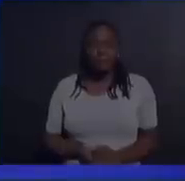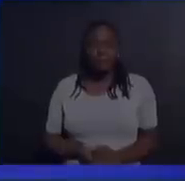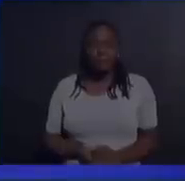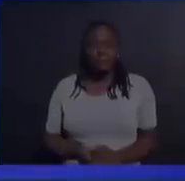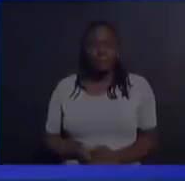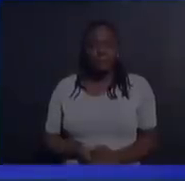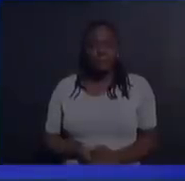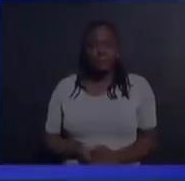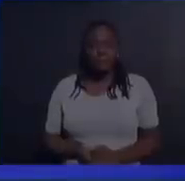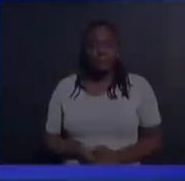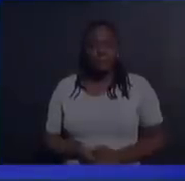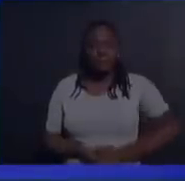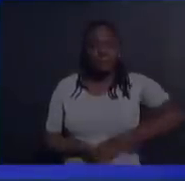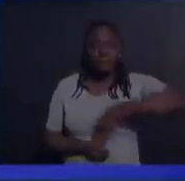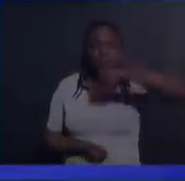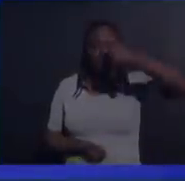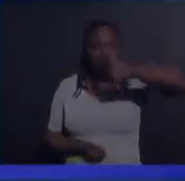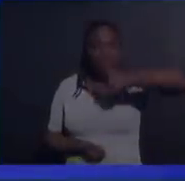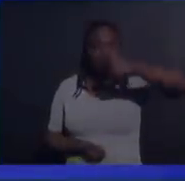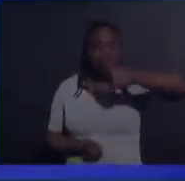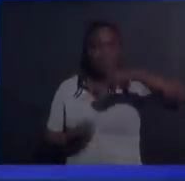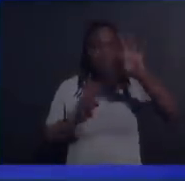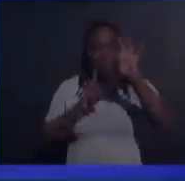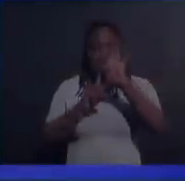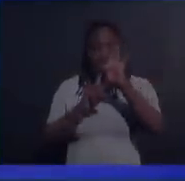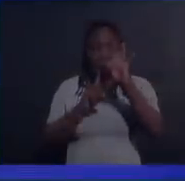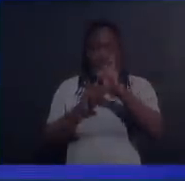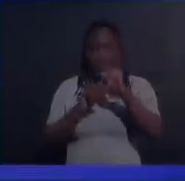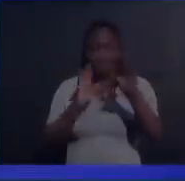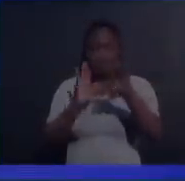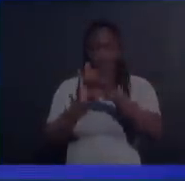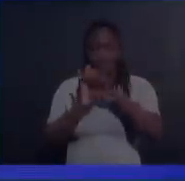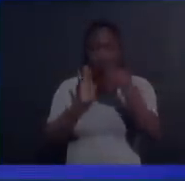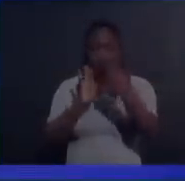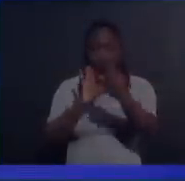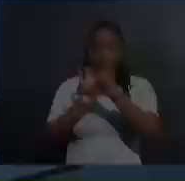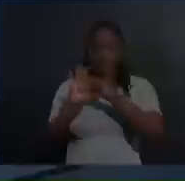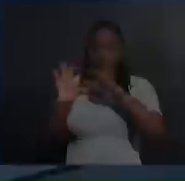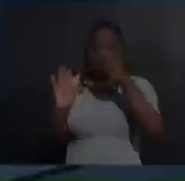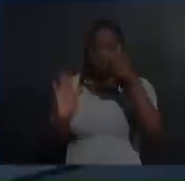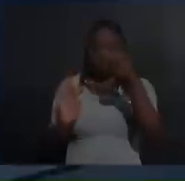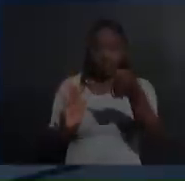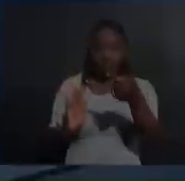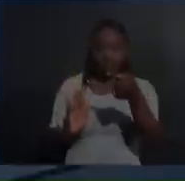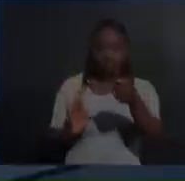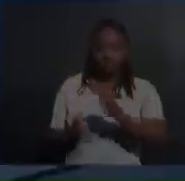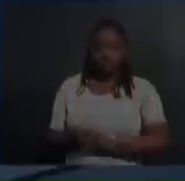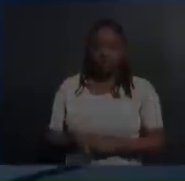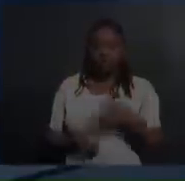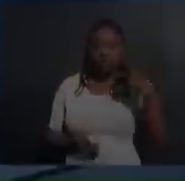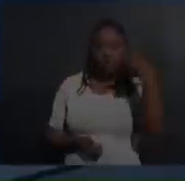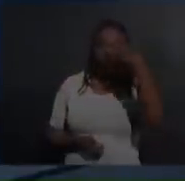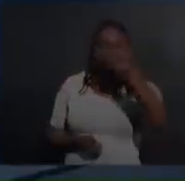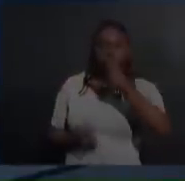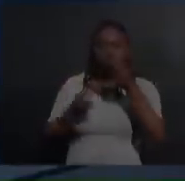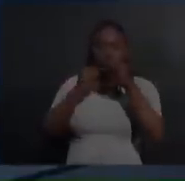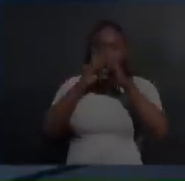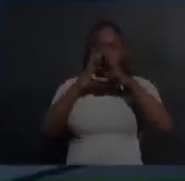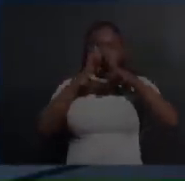Primeiro Timóteo, capítulo 1, versículo 7. Olha que bonito, gente, esse balãozinho